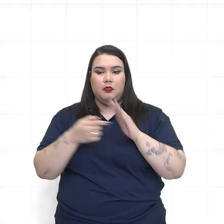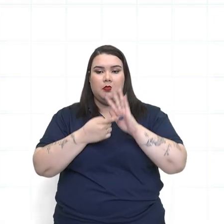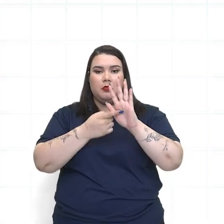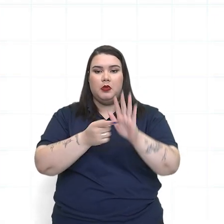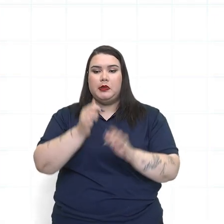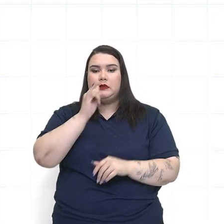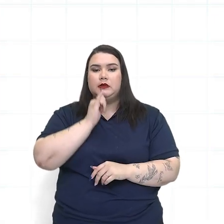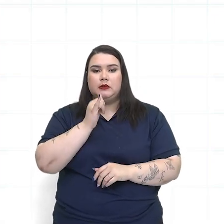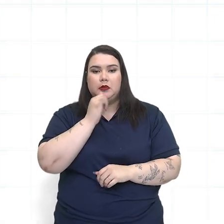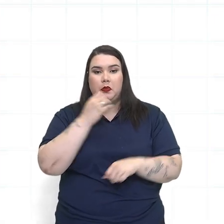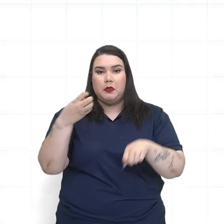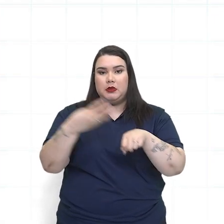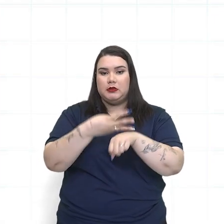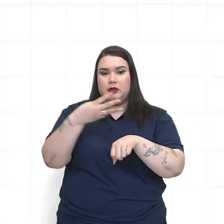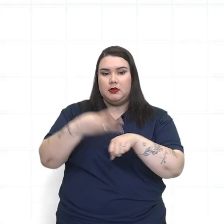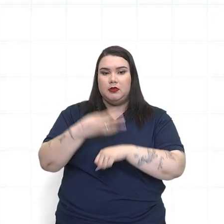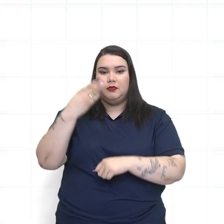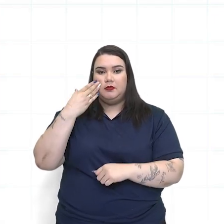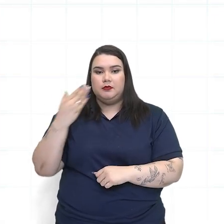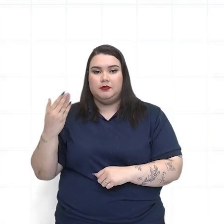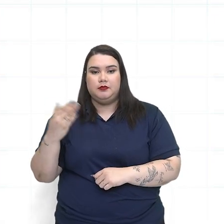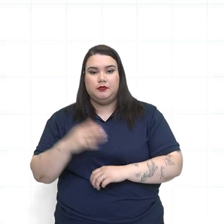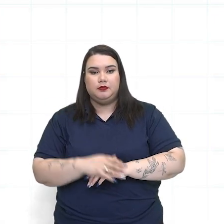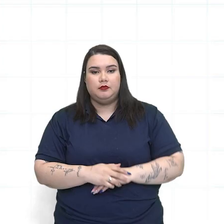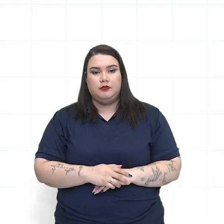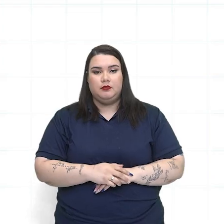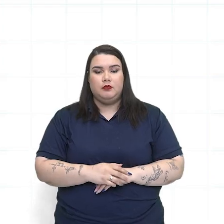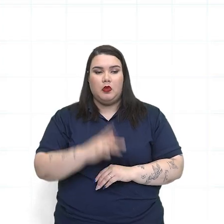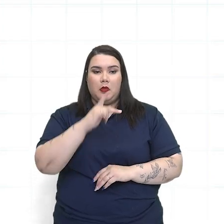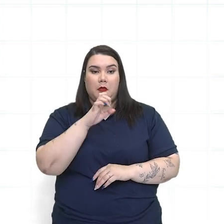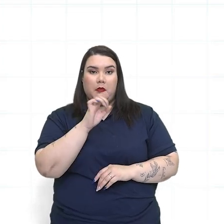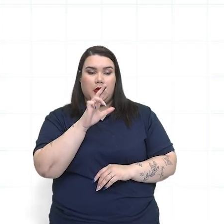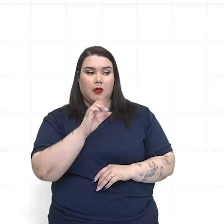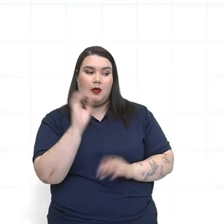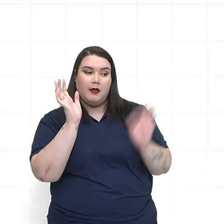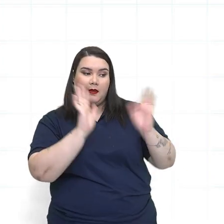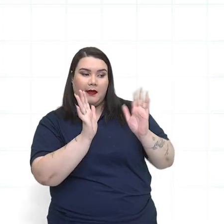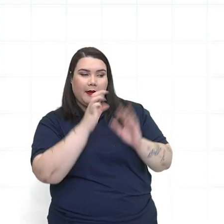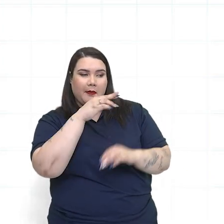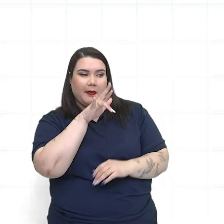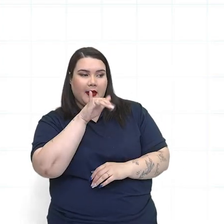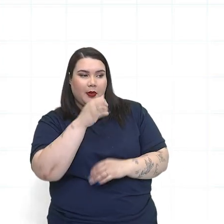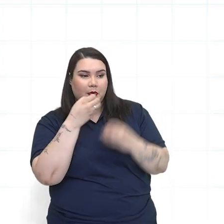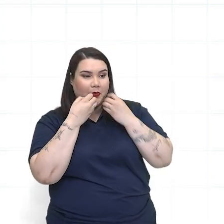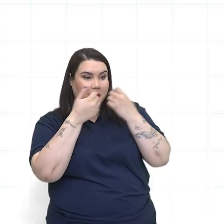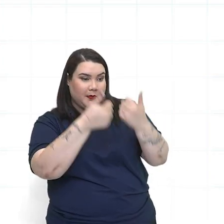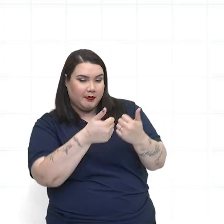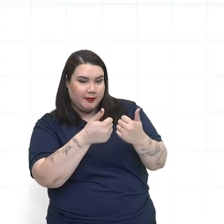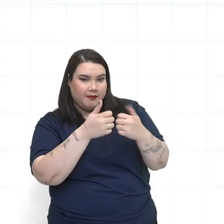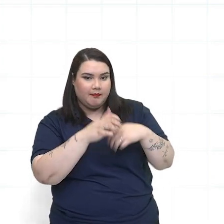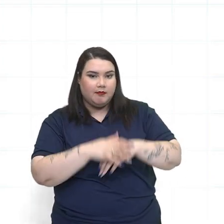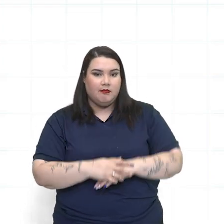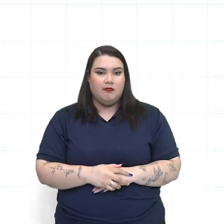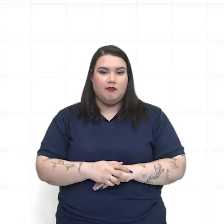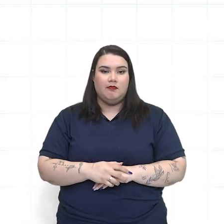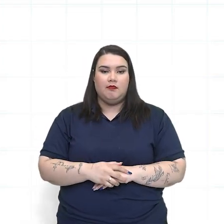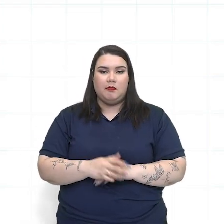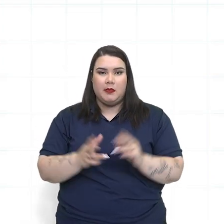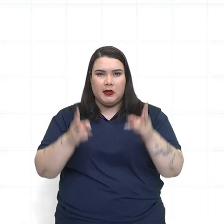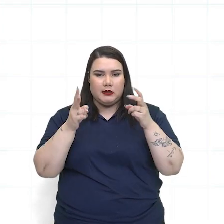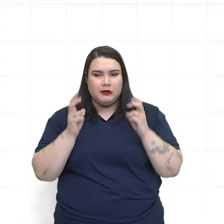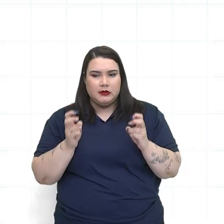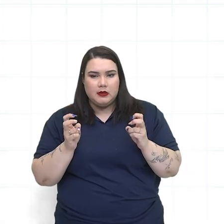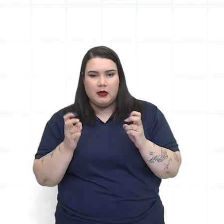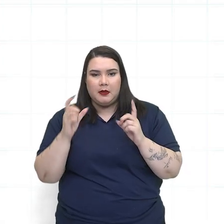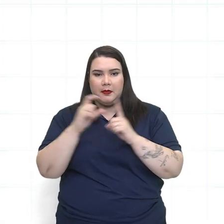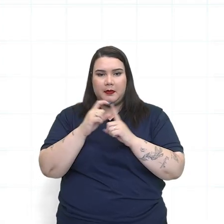o exemplo agora no WhatsApp. Vejam aí. Olha, Pedro, e aí, Maria, tudo beleza? Observaram aí